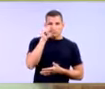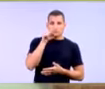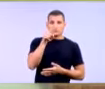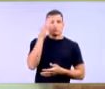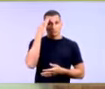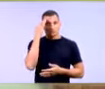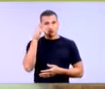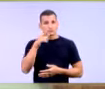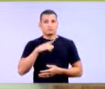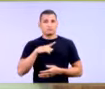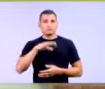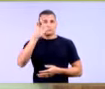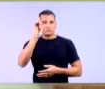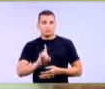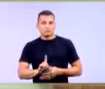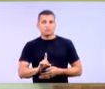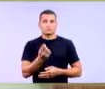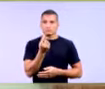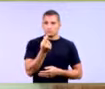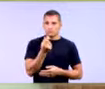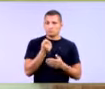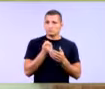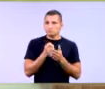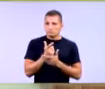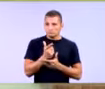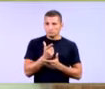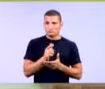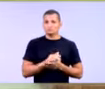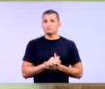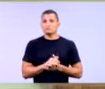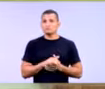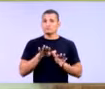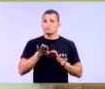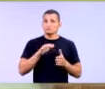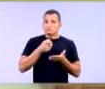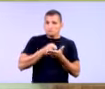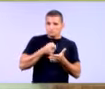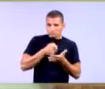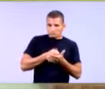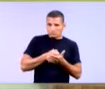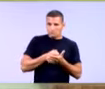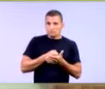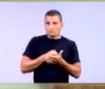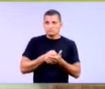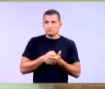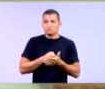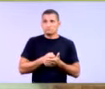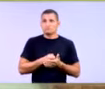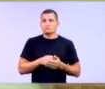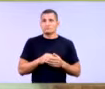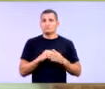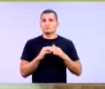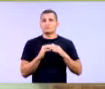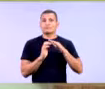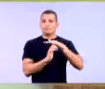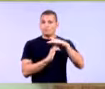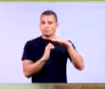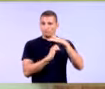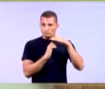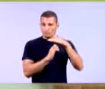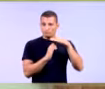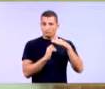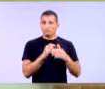você vai ter ali direito a uma remuneração. Agora, quando ele é obrigatório, obviamente, a instituição